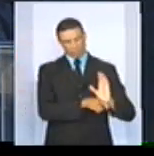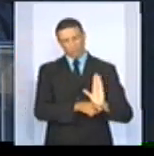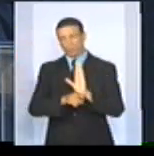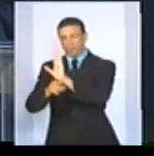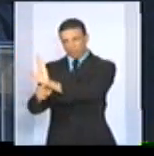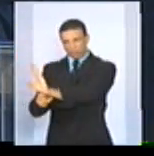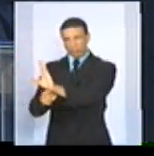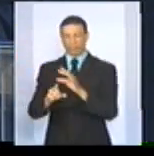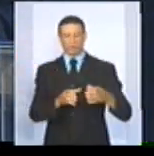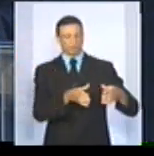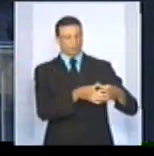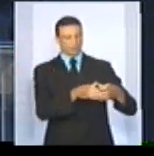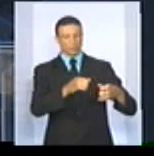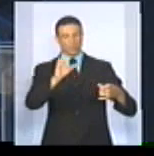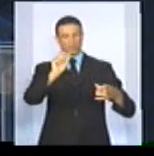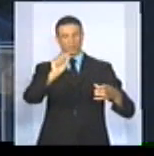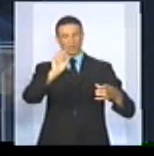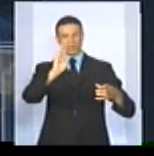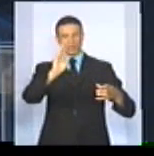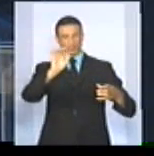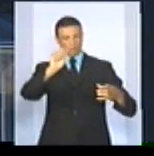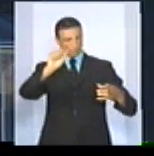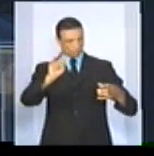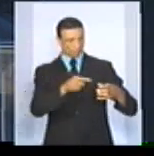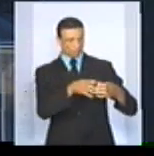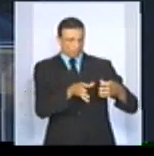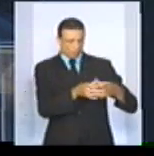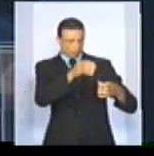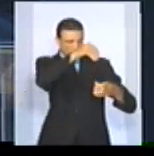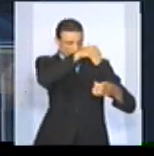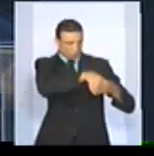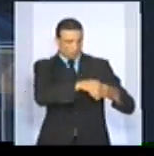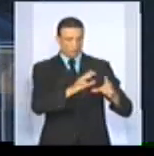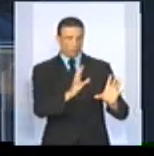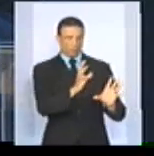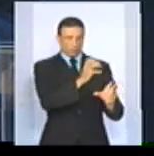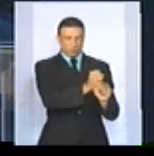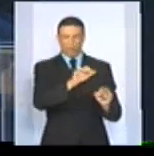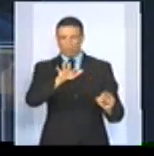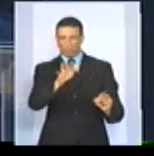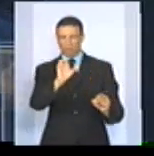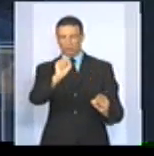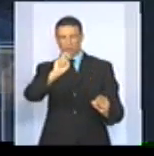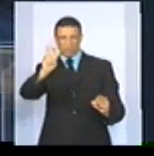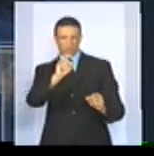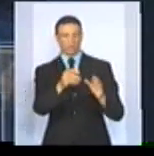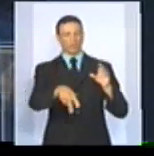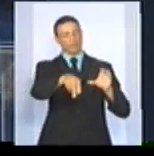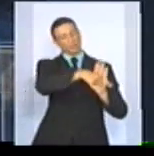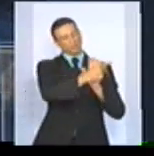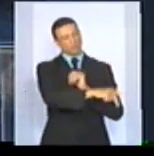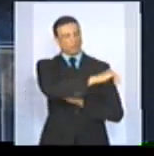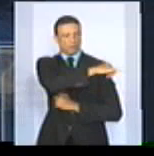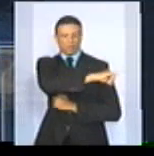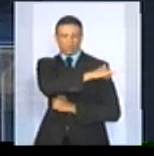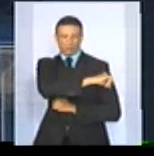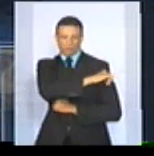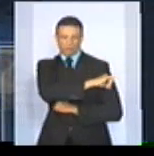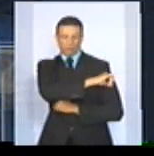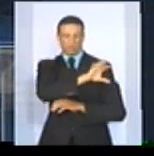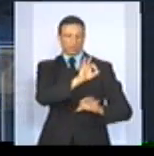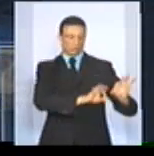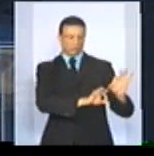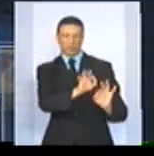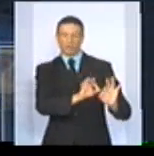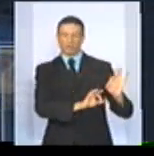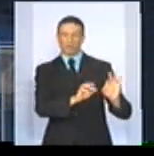A ABRACE congrega em torno de 65 associados cineastas sediados no Rio de Janeiro, e criou e mantém uma lista de